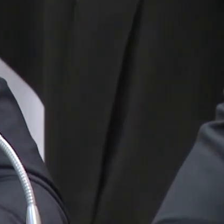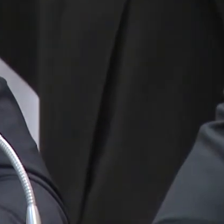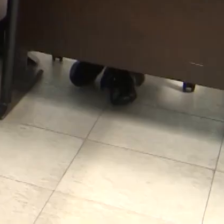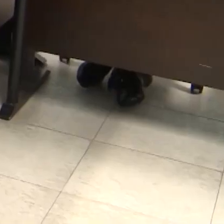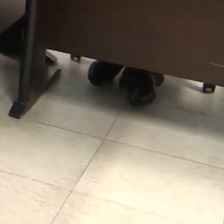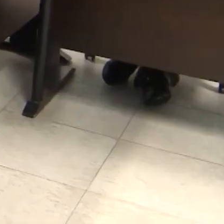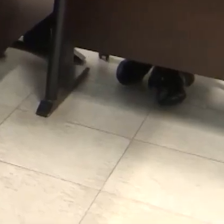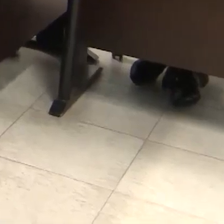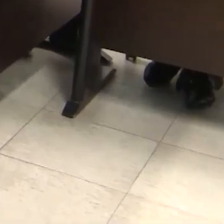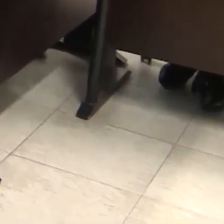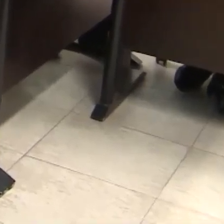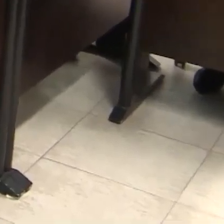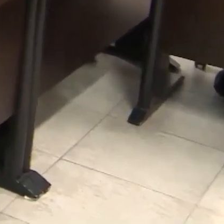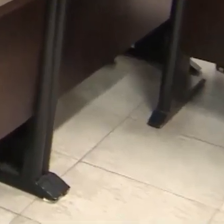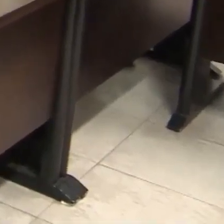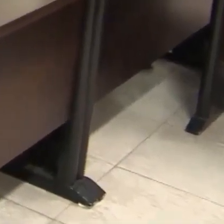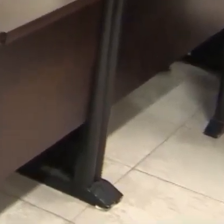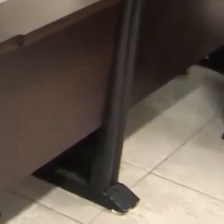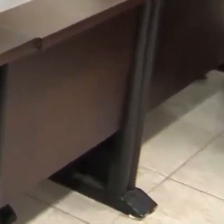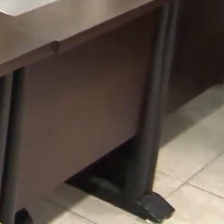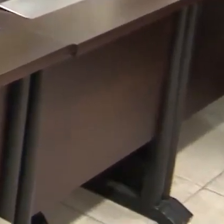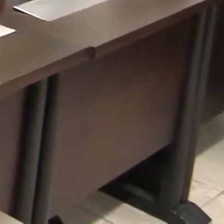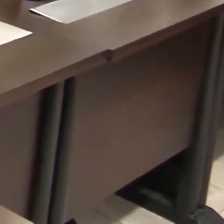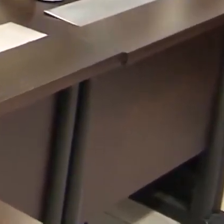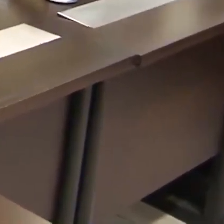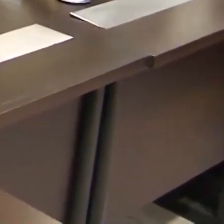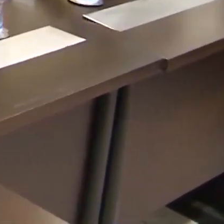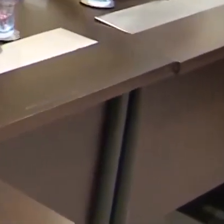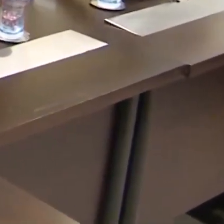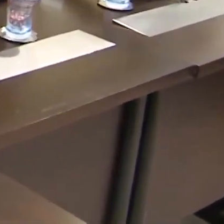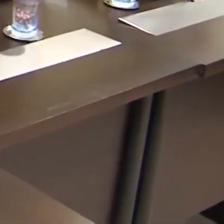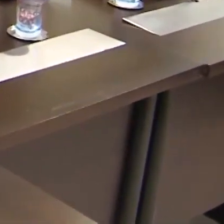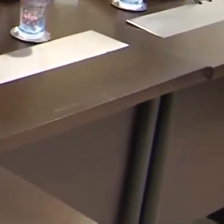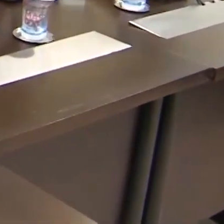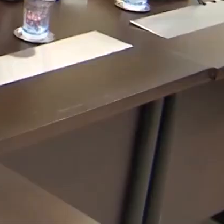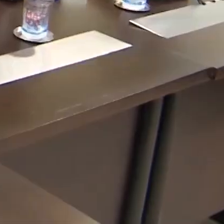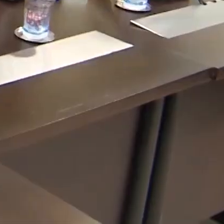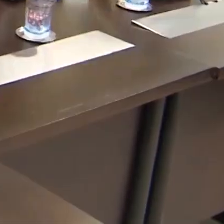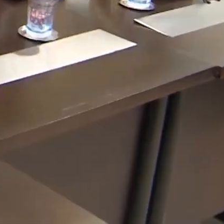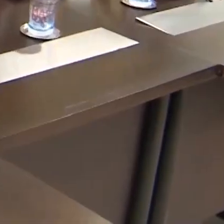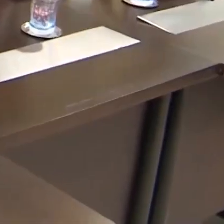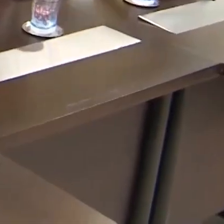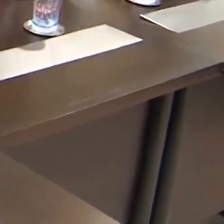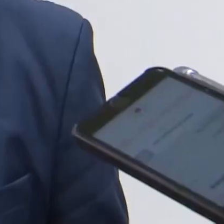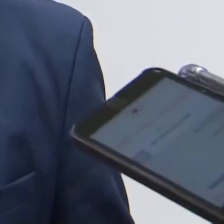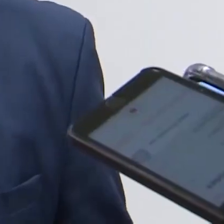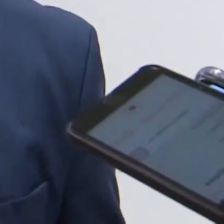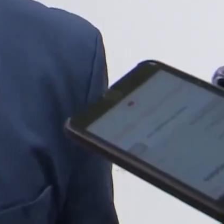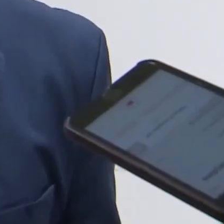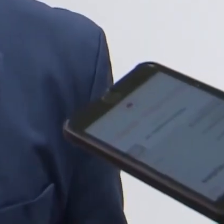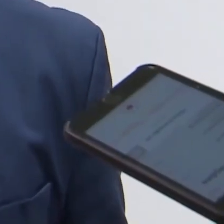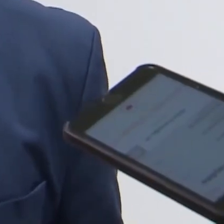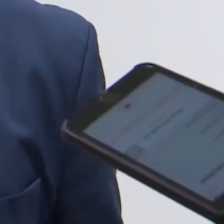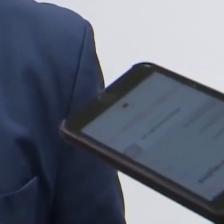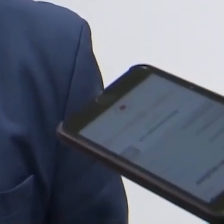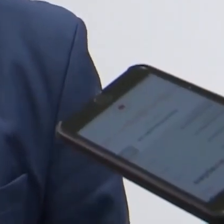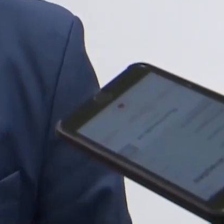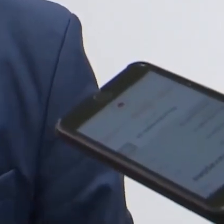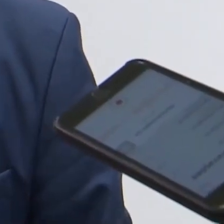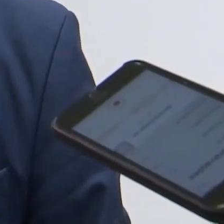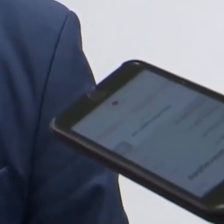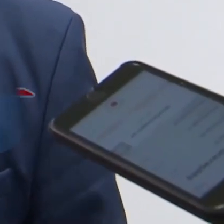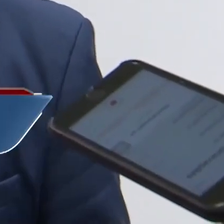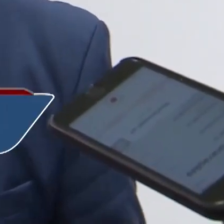na Casa. A maior parte trata-se de vetos parciais a projetos de lei de autoria do Parlamento. Projetos do